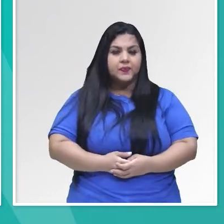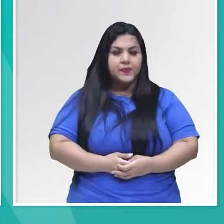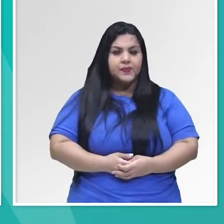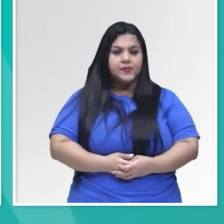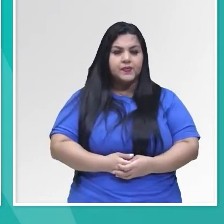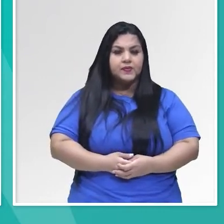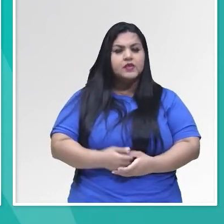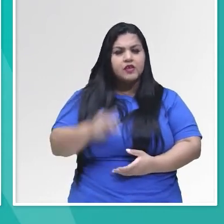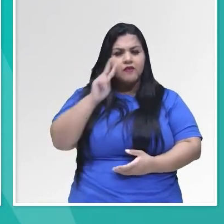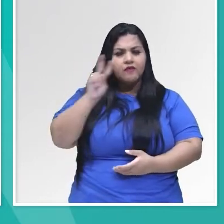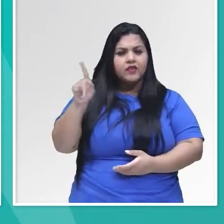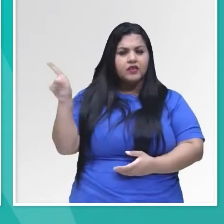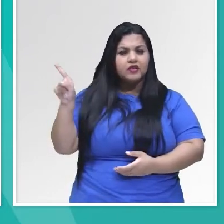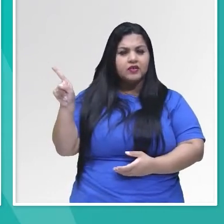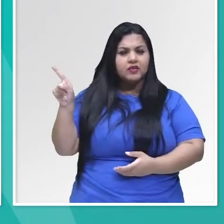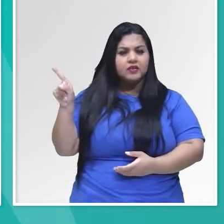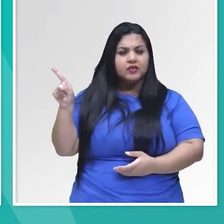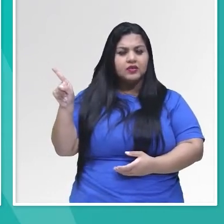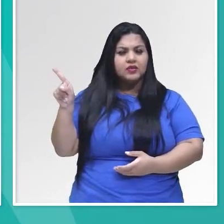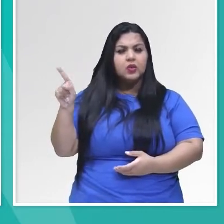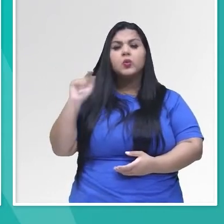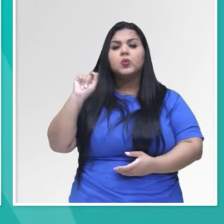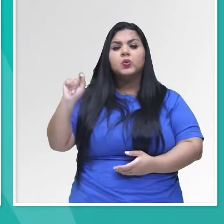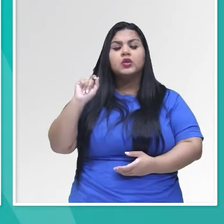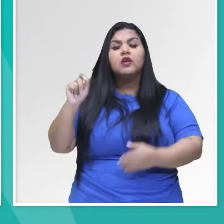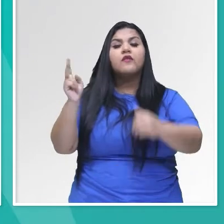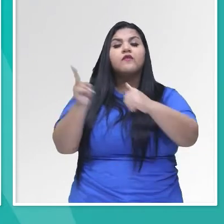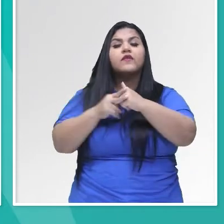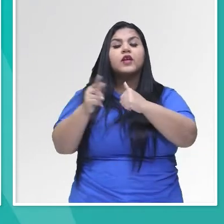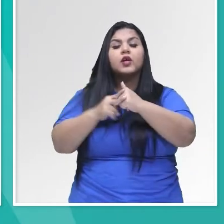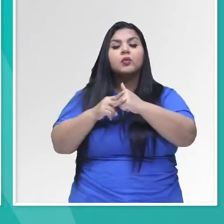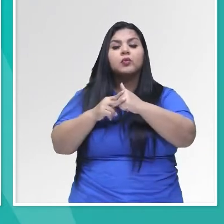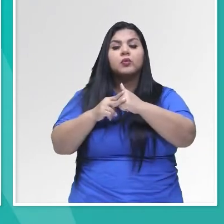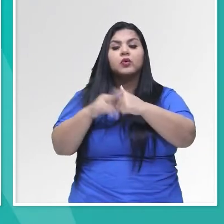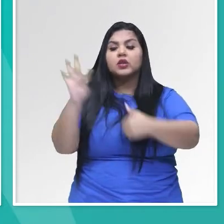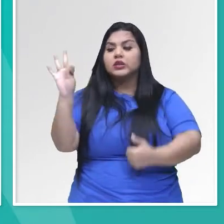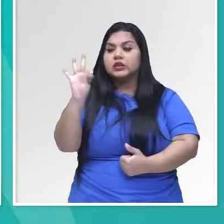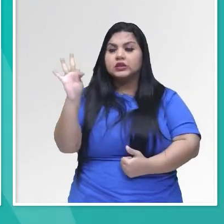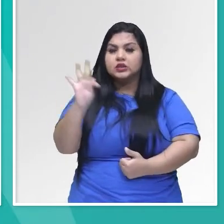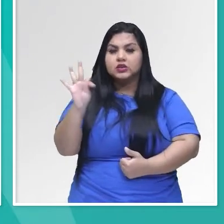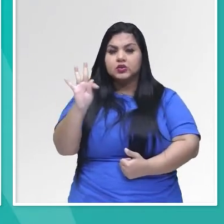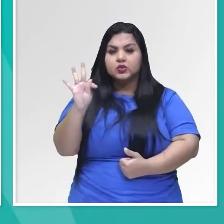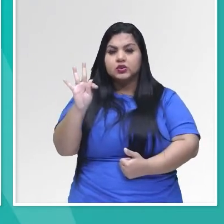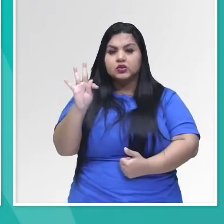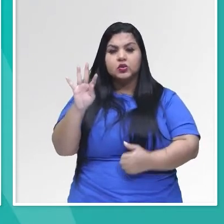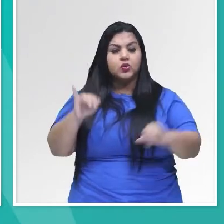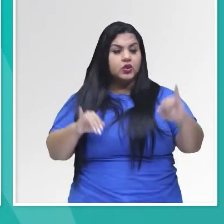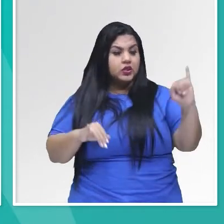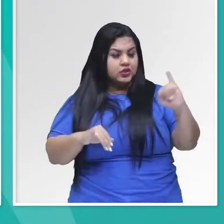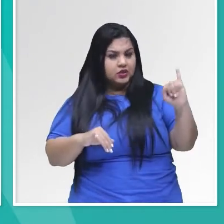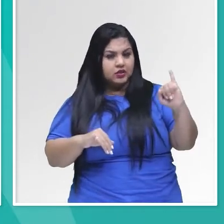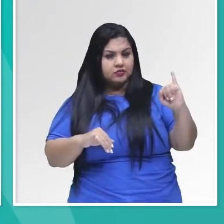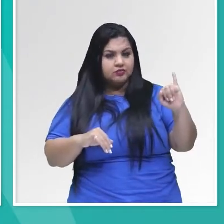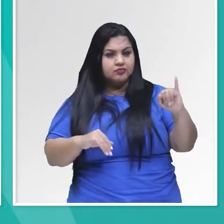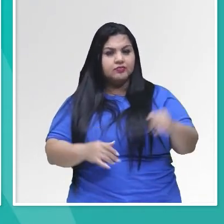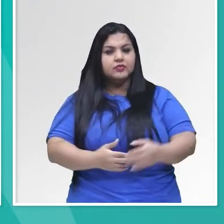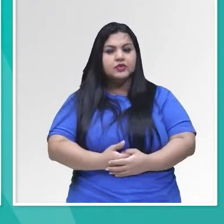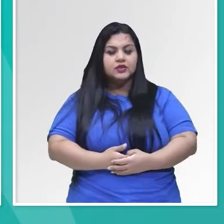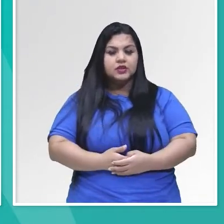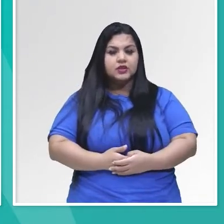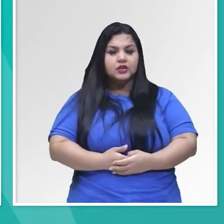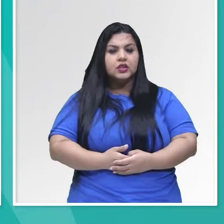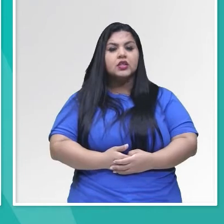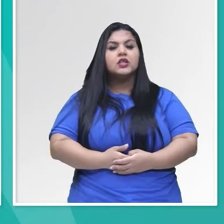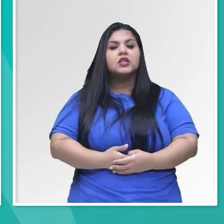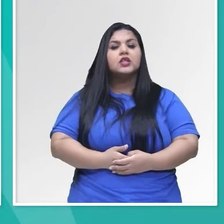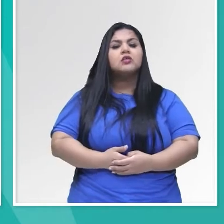Está vendo aí? Olha o que é um verbo transitivo indireto agora. que nós podemos